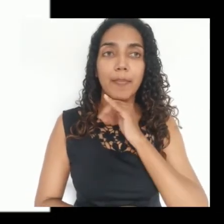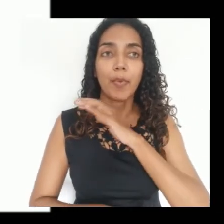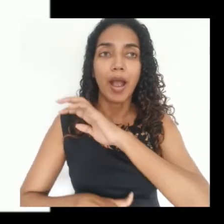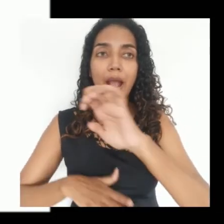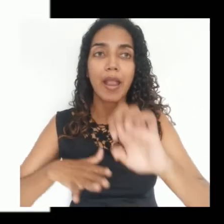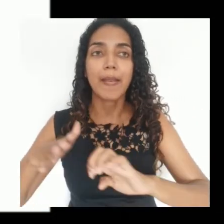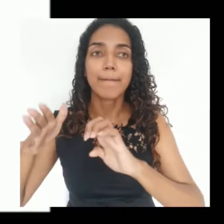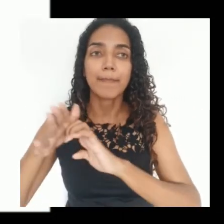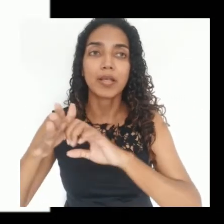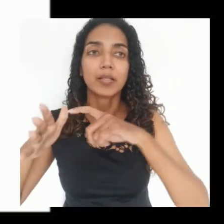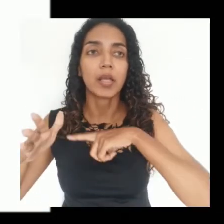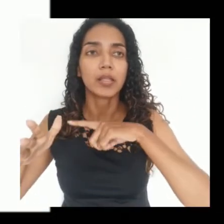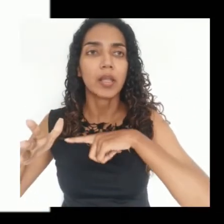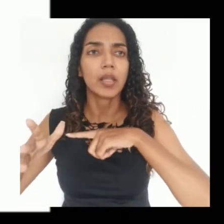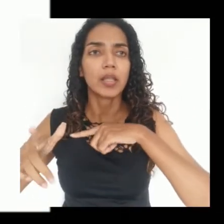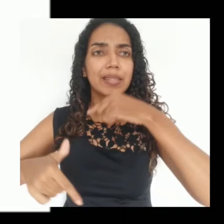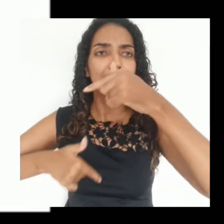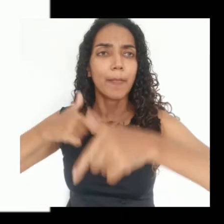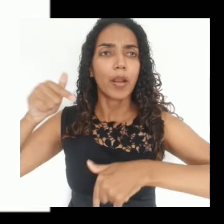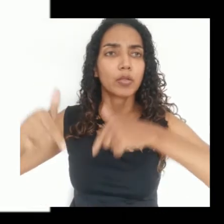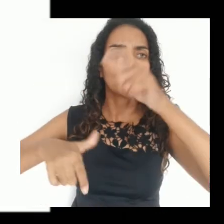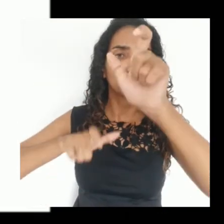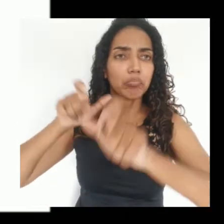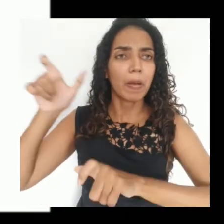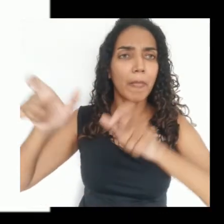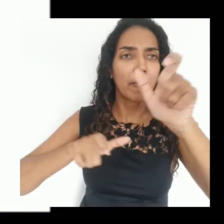ele possui uma